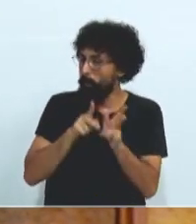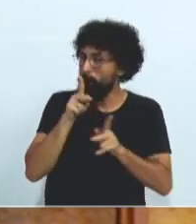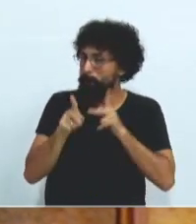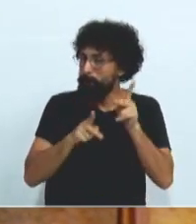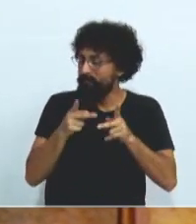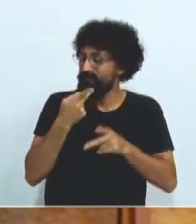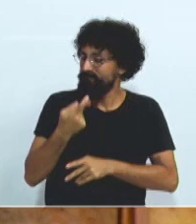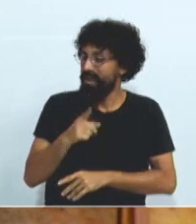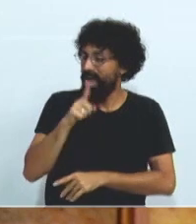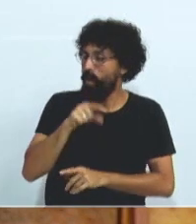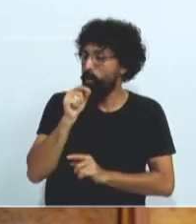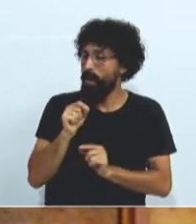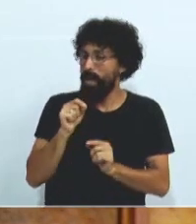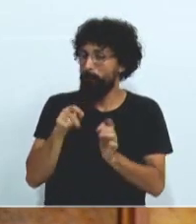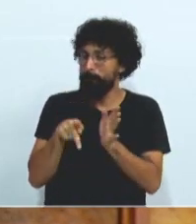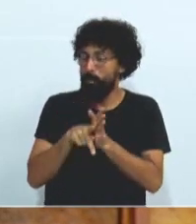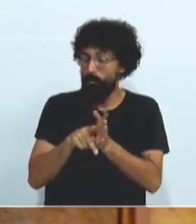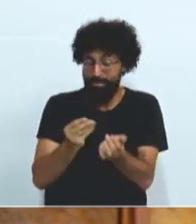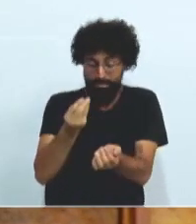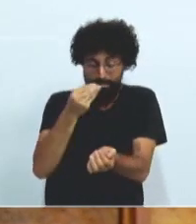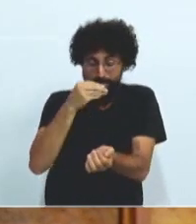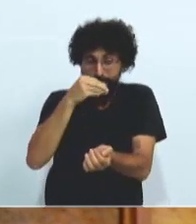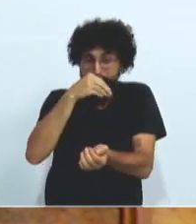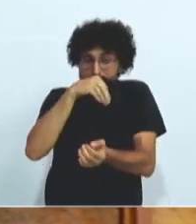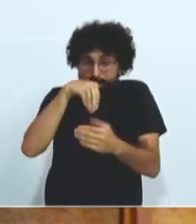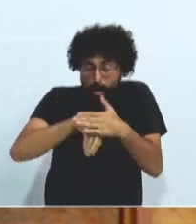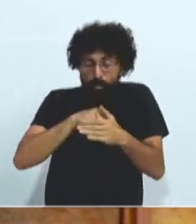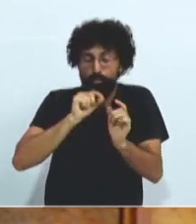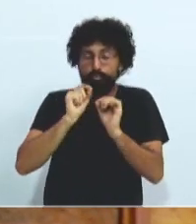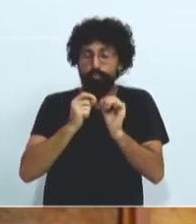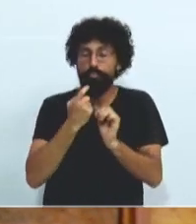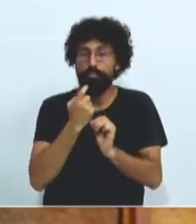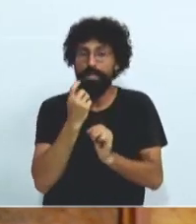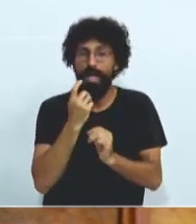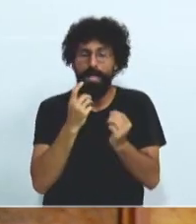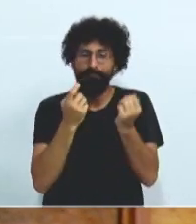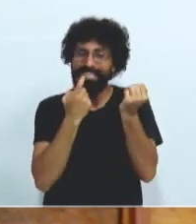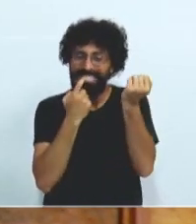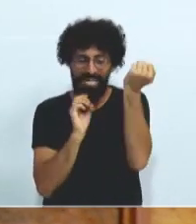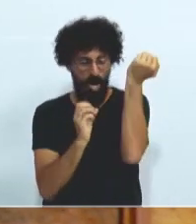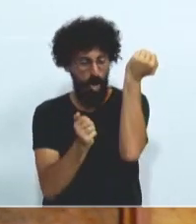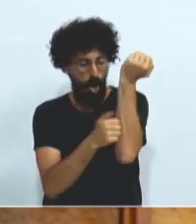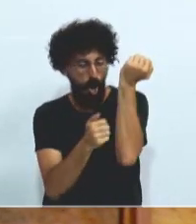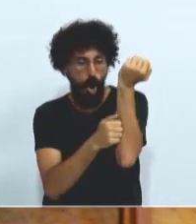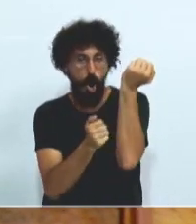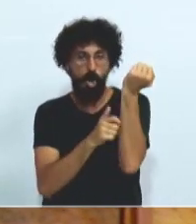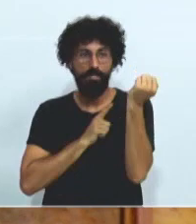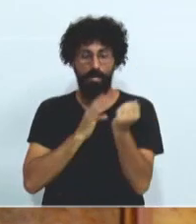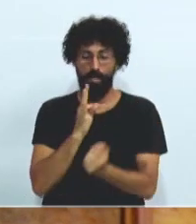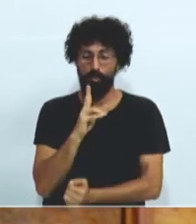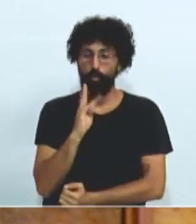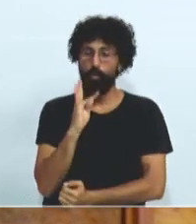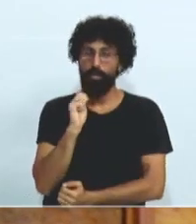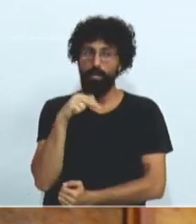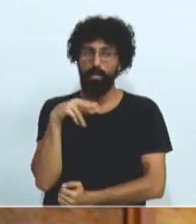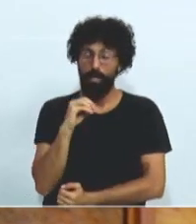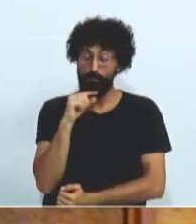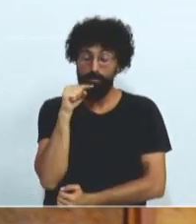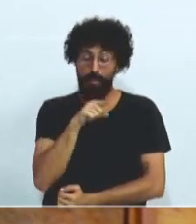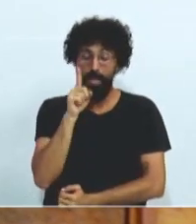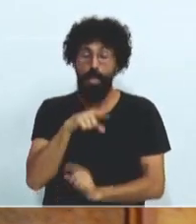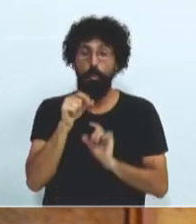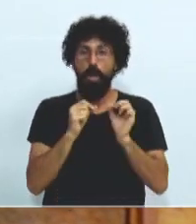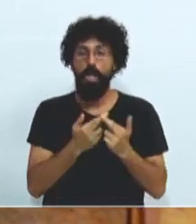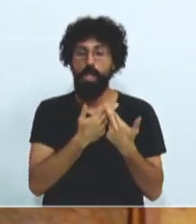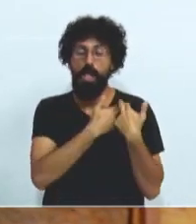Então, esse tutano, ele fica dentro dos ossos longos e ele é responsável por produzir todas as nossas células sanguíneas. Então, é